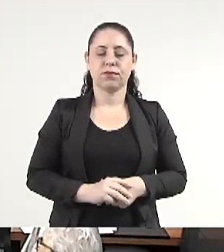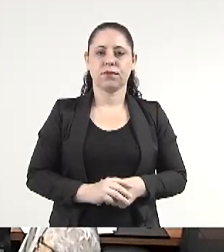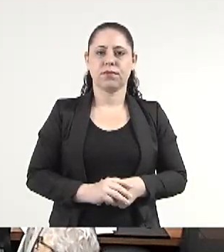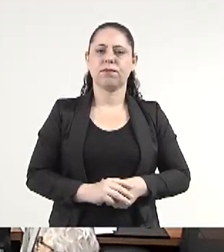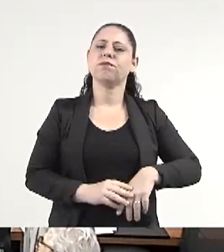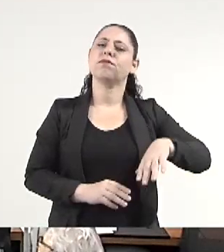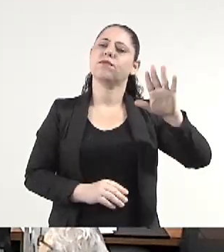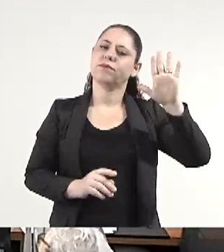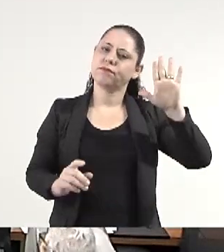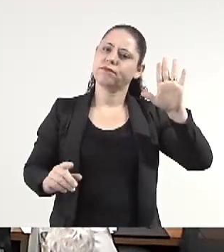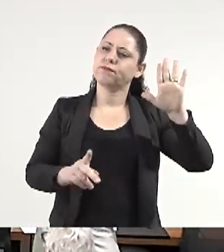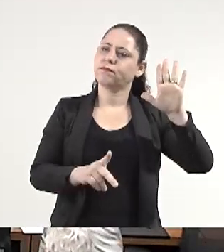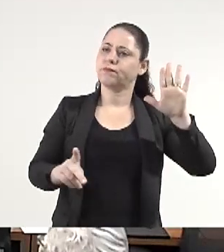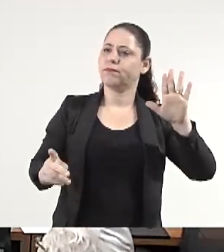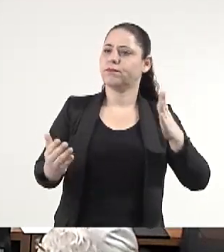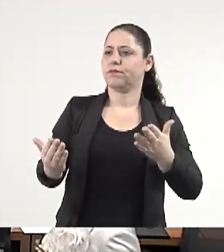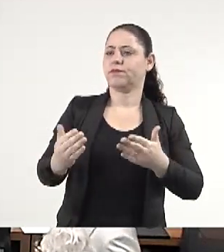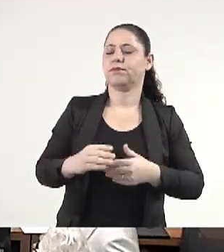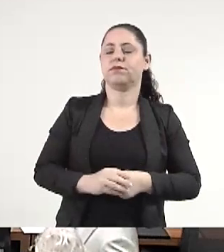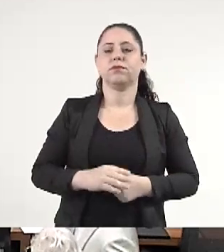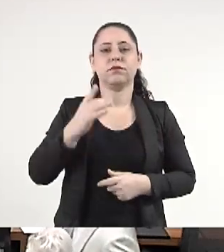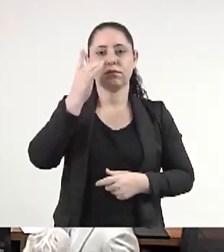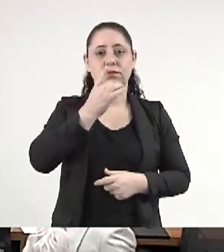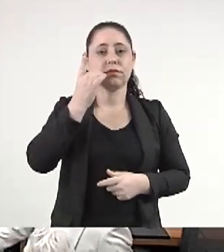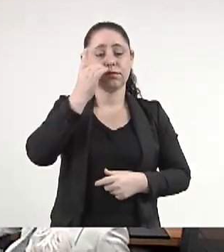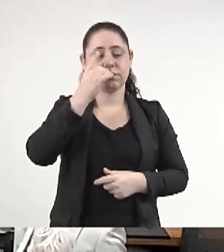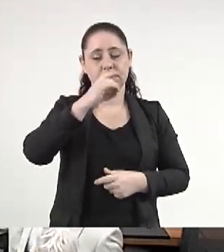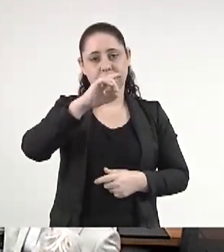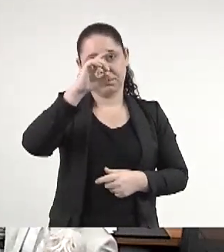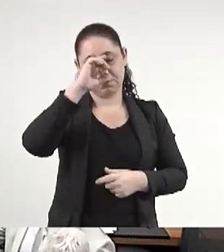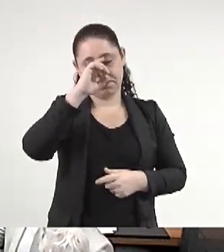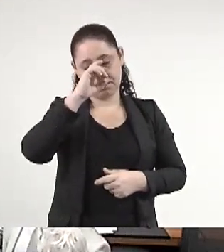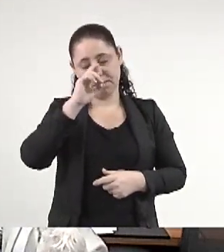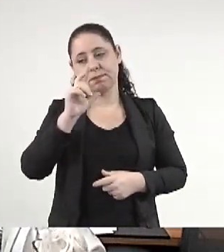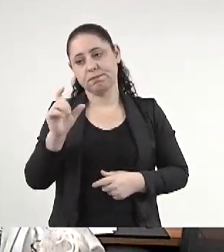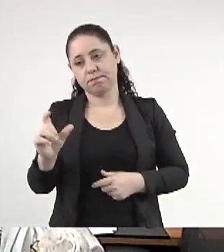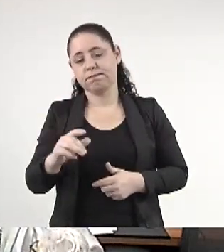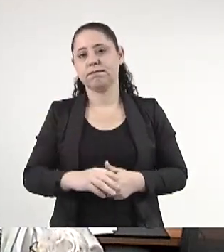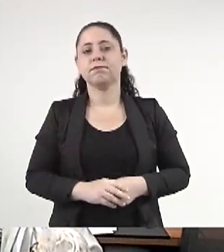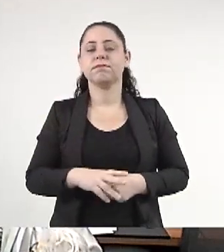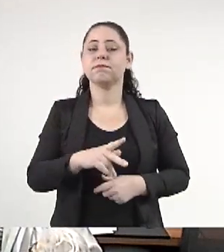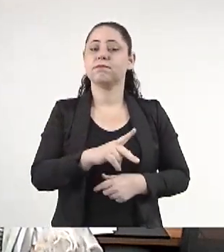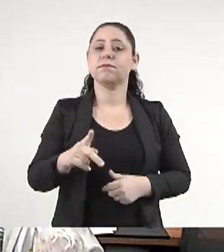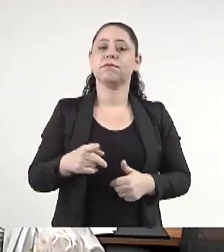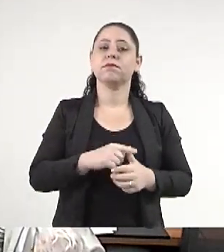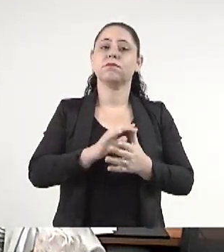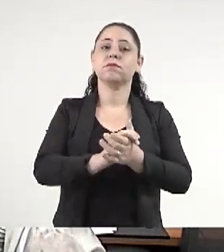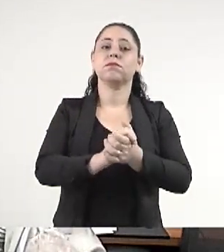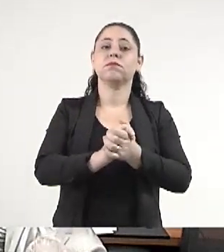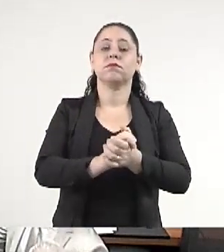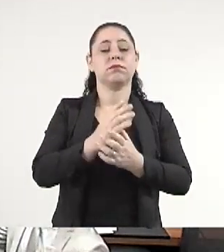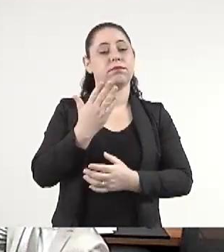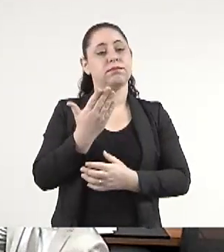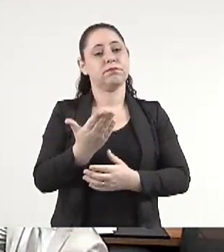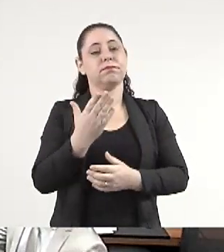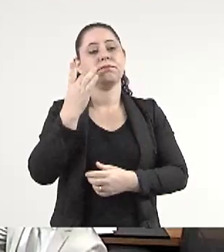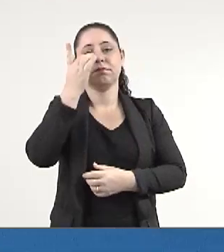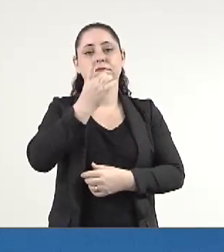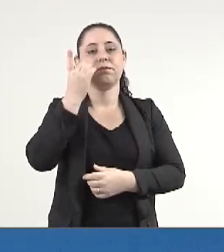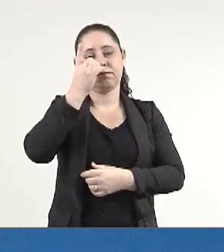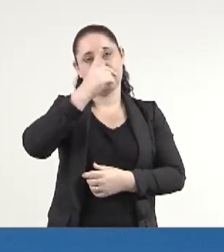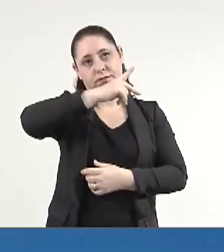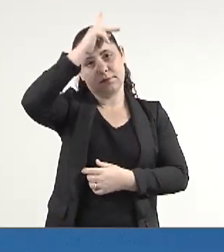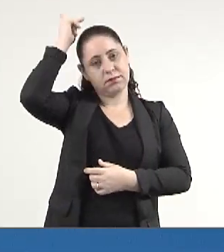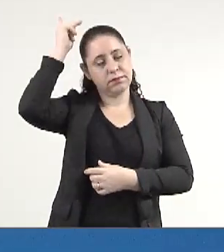ordem, senhor presidente, pela ordem. Deputado Zeca do PT, pela ordem. Senhor presidente, primeiro cumprimentar a vossa excelência, o deputado